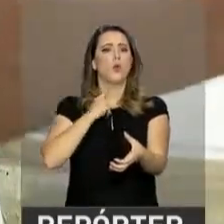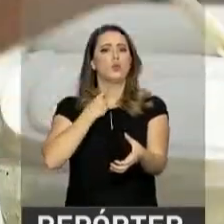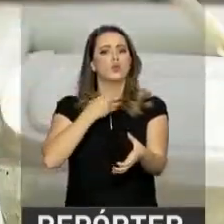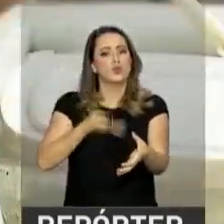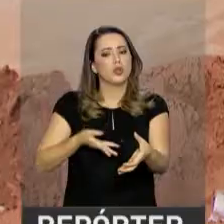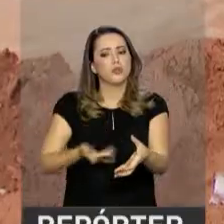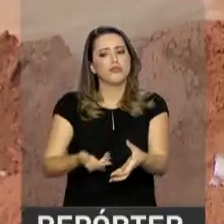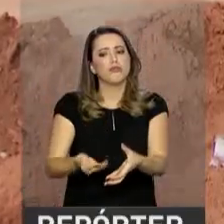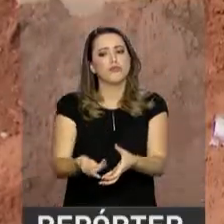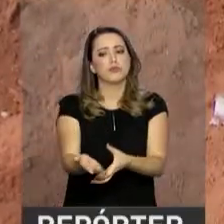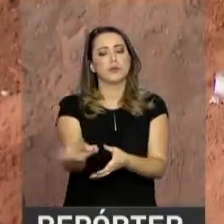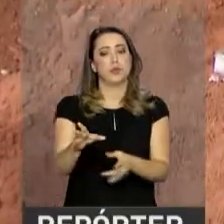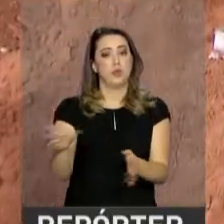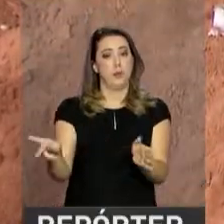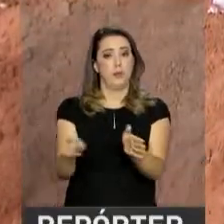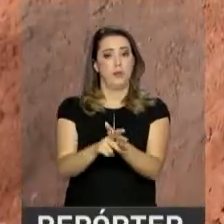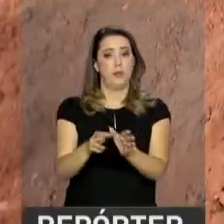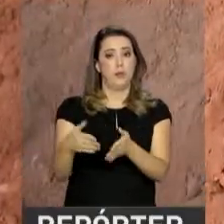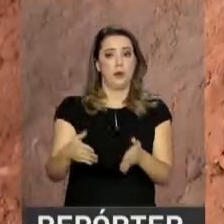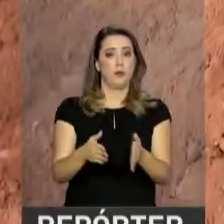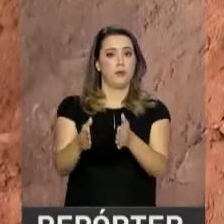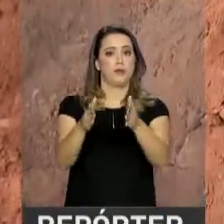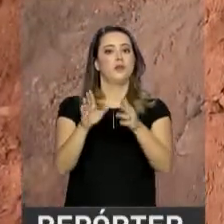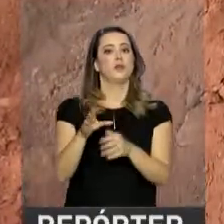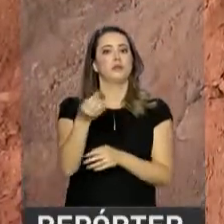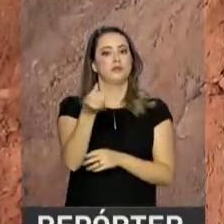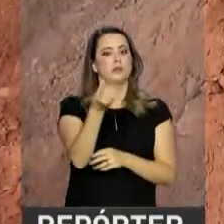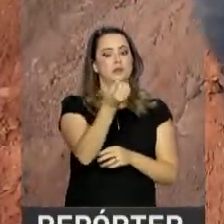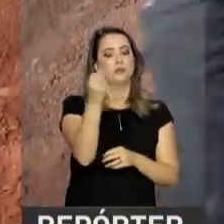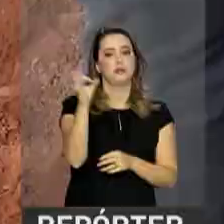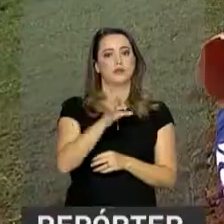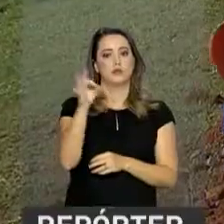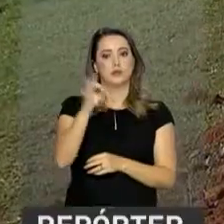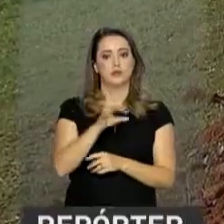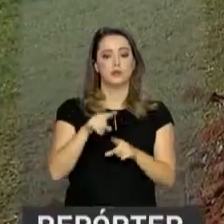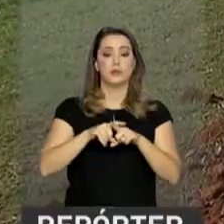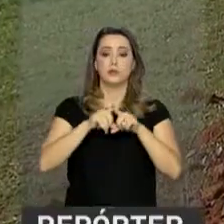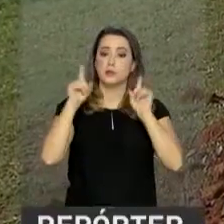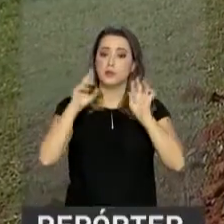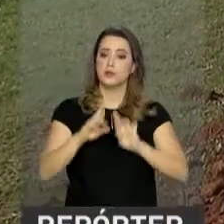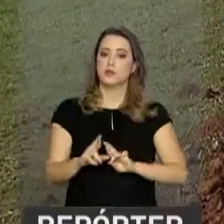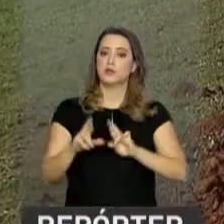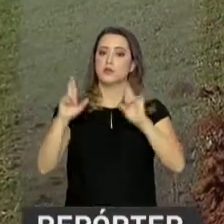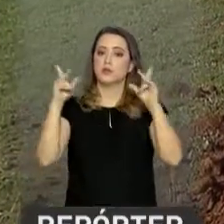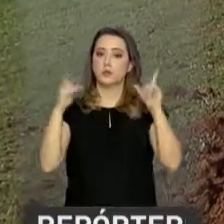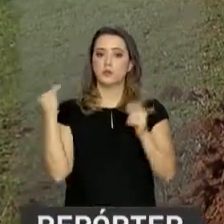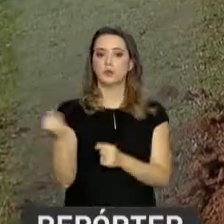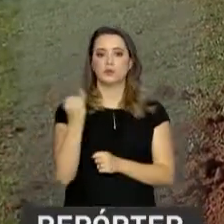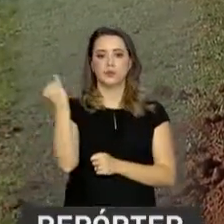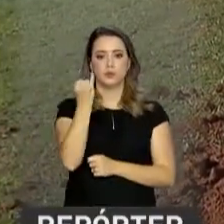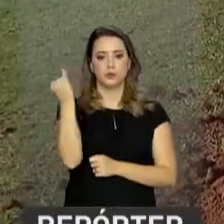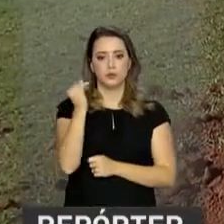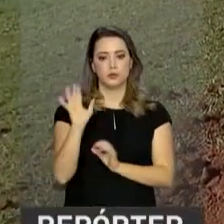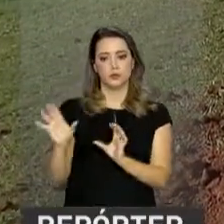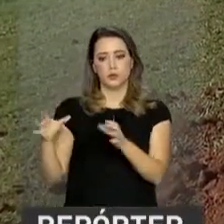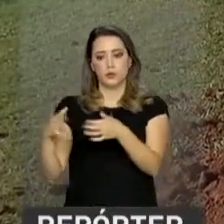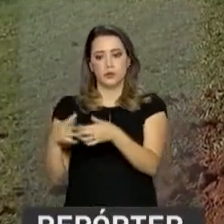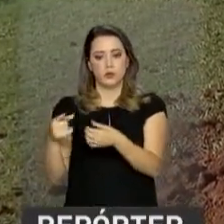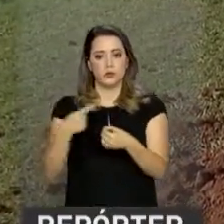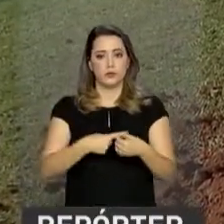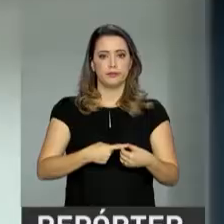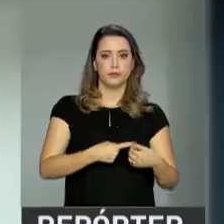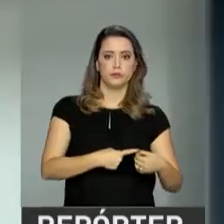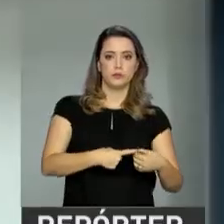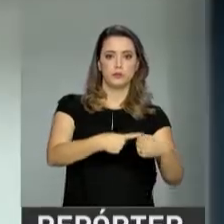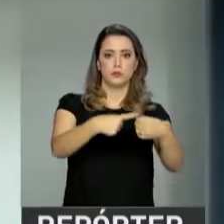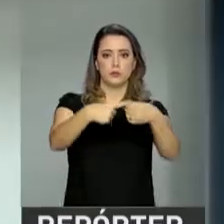rede já alcança 66% das residências. Contudo, há diferenças significativas entre as regiões